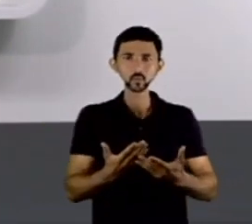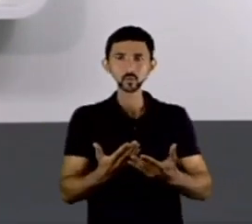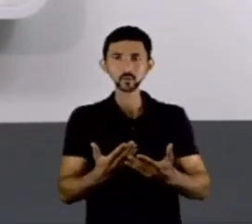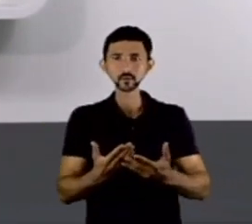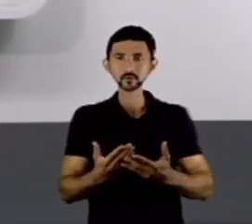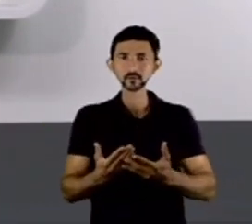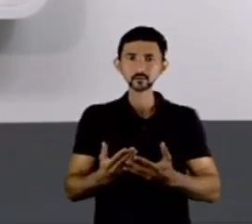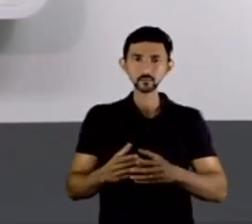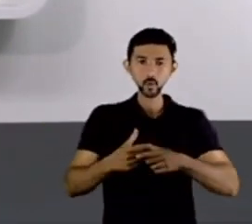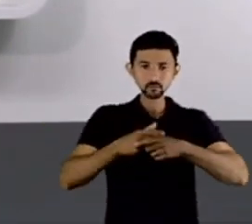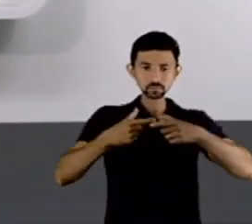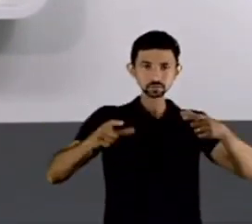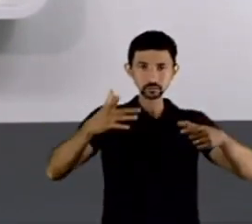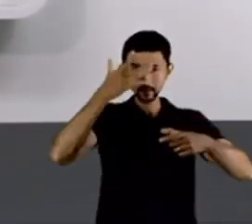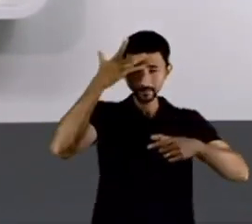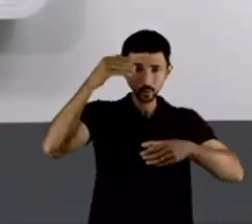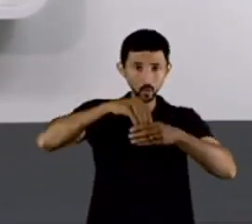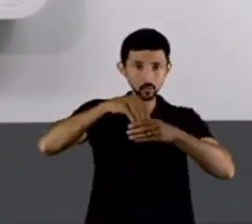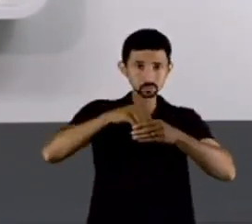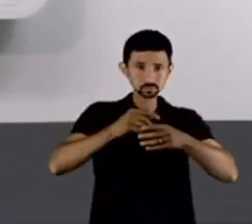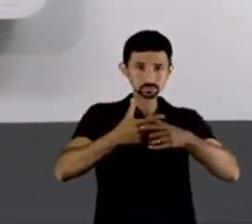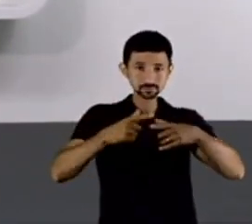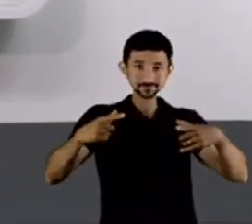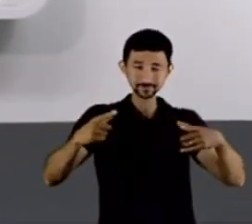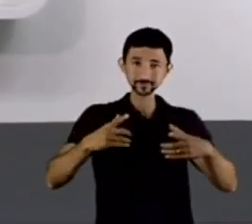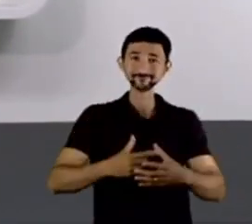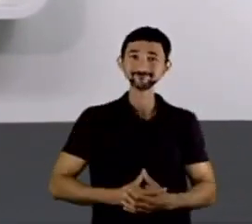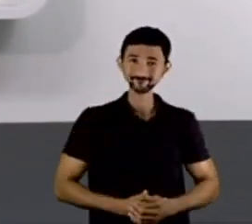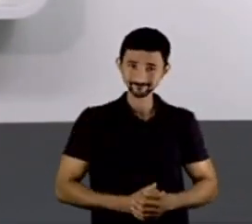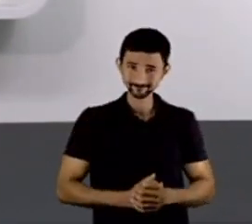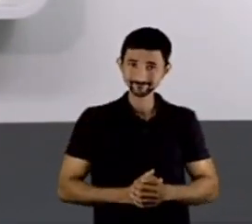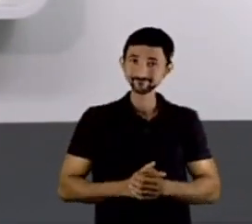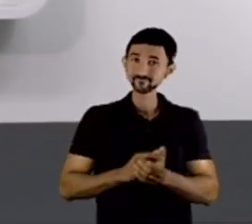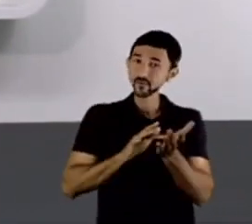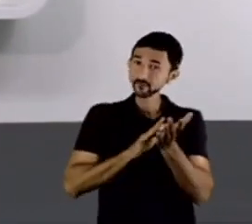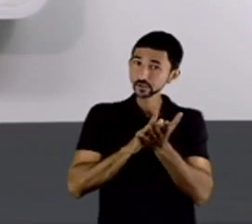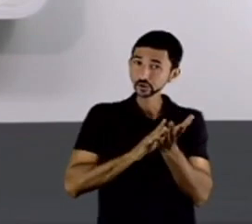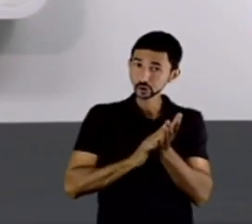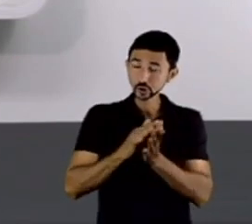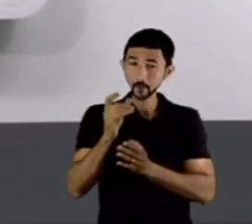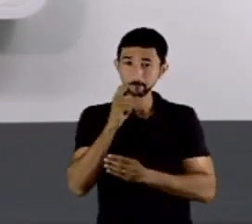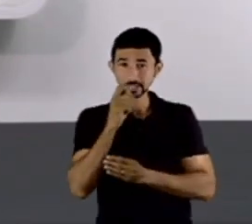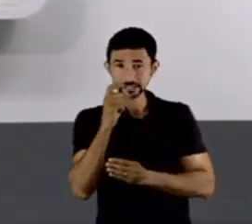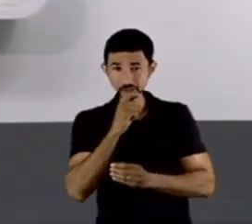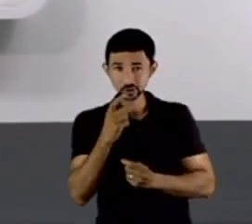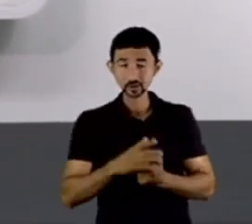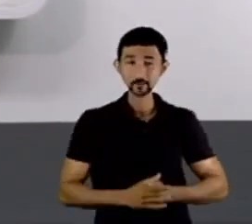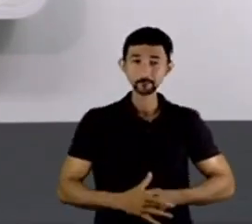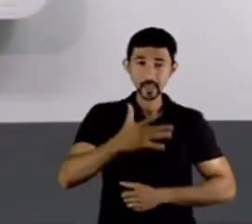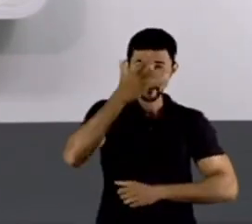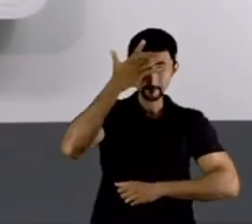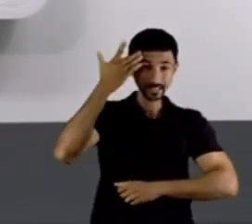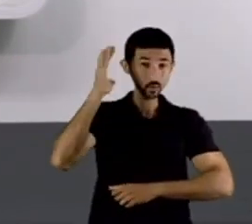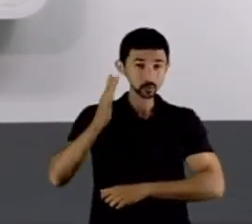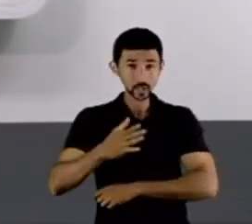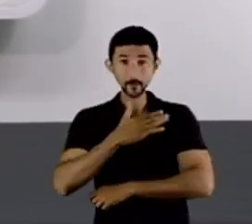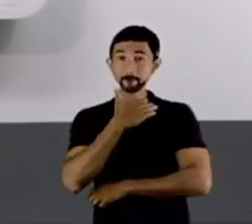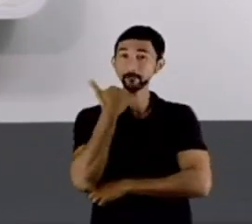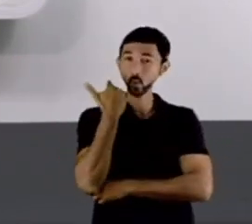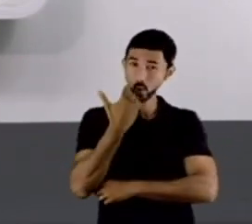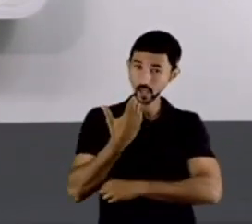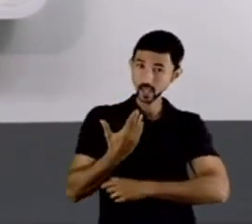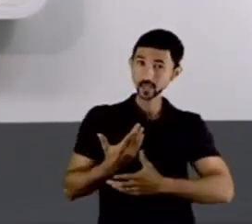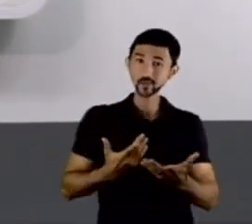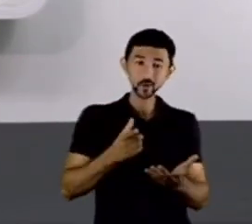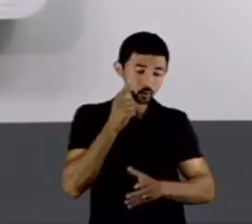aumentavam o número de eleitores, eram chamados eleitores fantasmas das sessões. Pessoas que já haviam falecido votavam. Então,